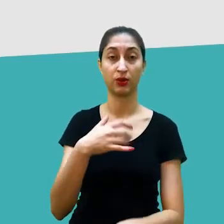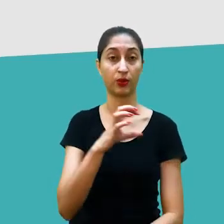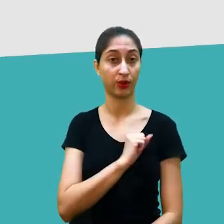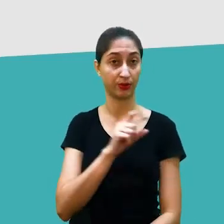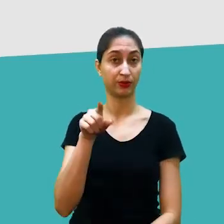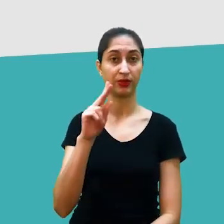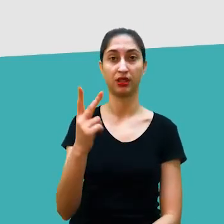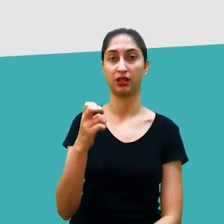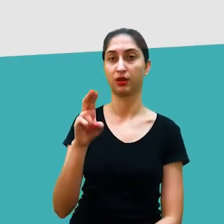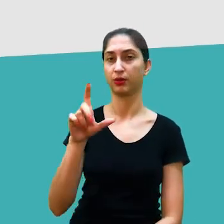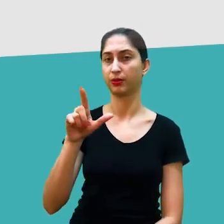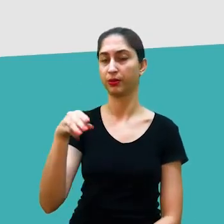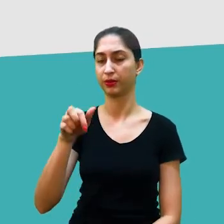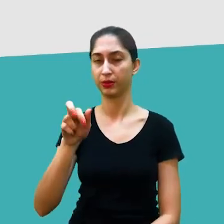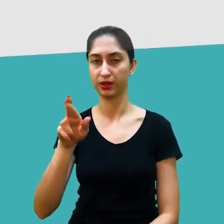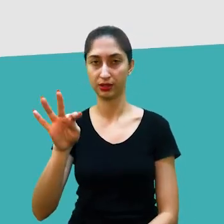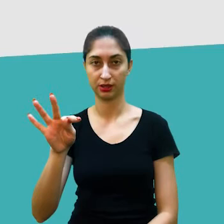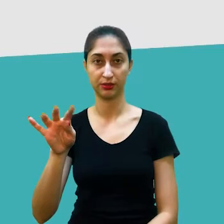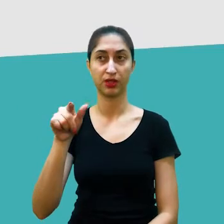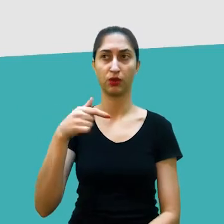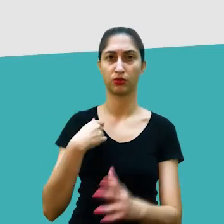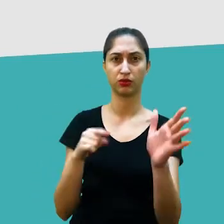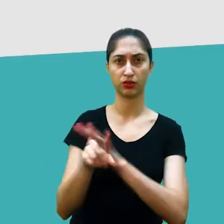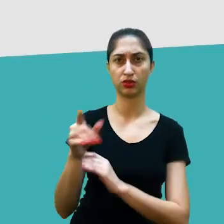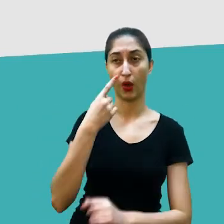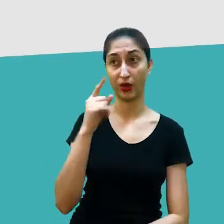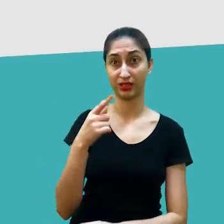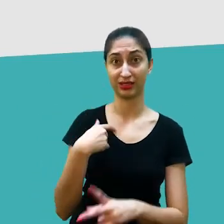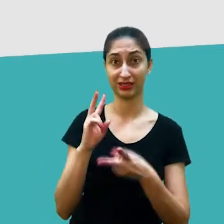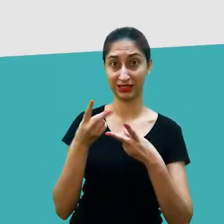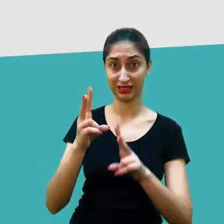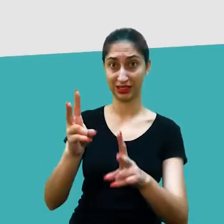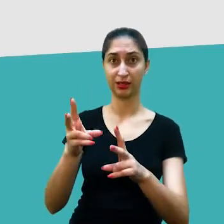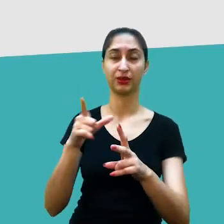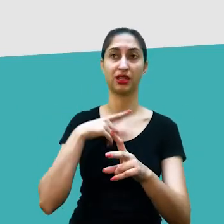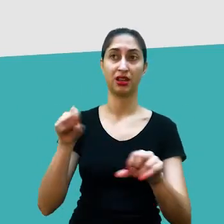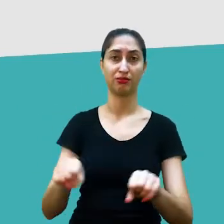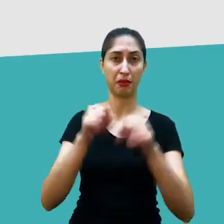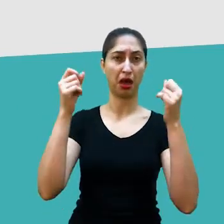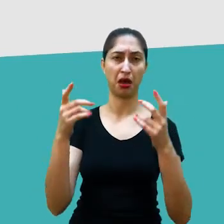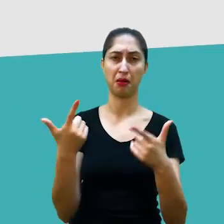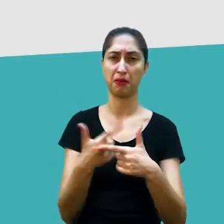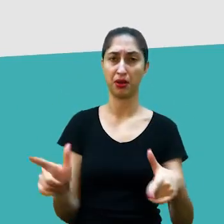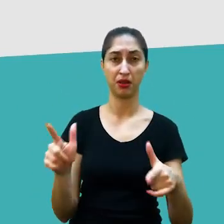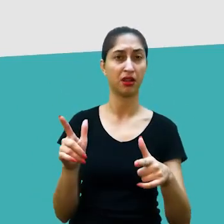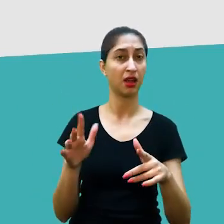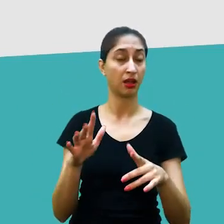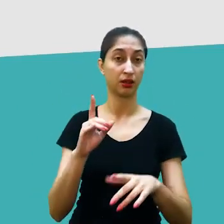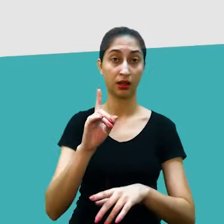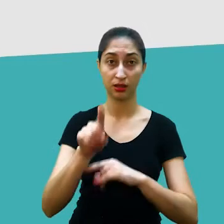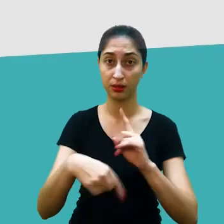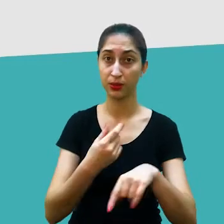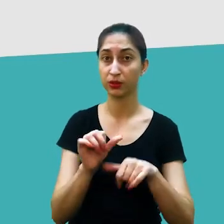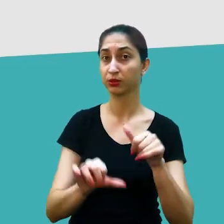Helmut Lang. E eu mandei uma pergunta para ele, dizendo, olha, depois sempre de uma grande catástrofe, acontece uma mudança radical. O